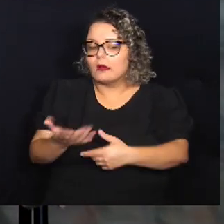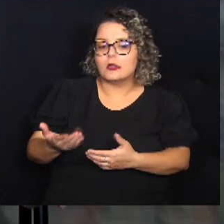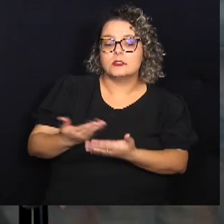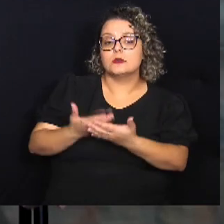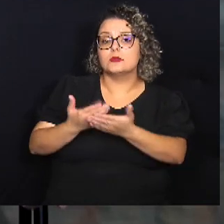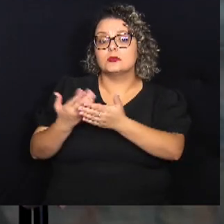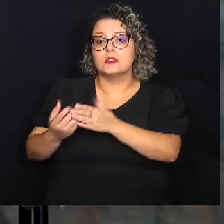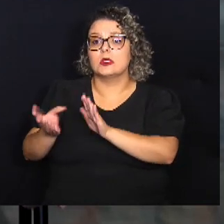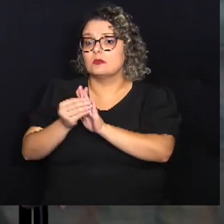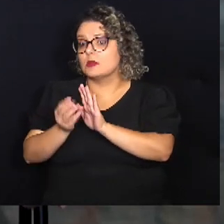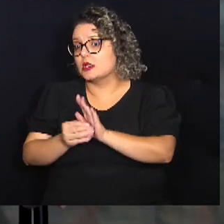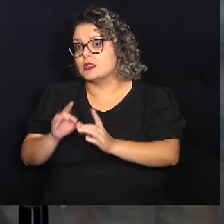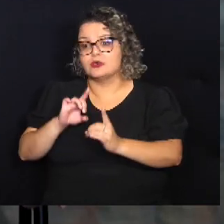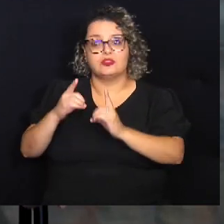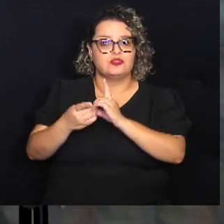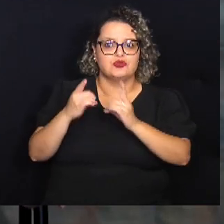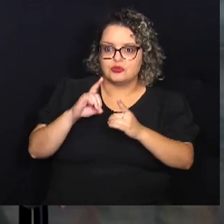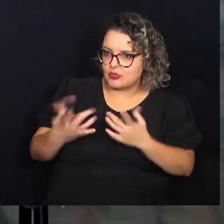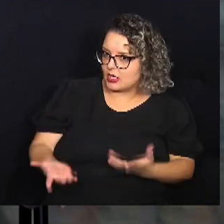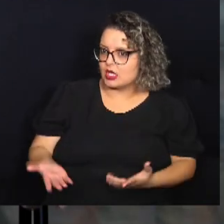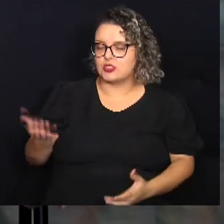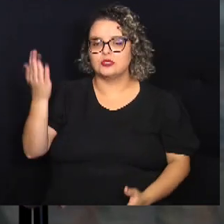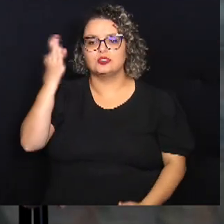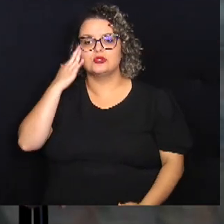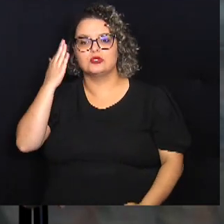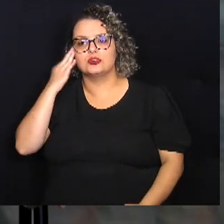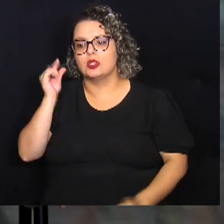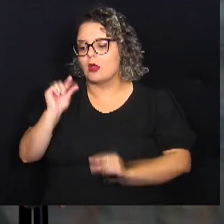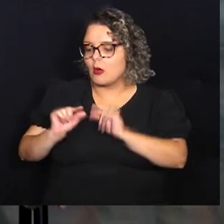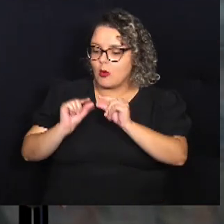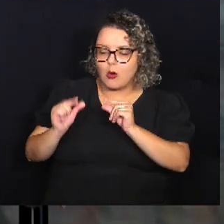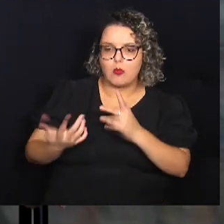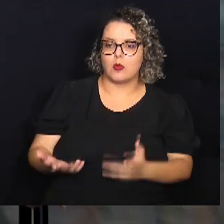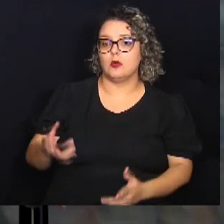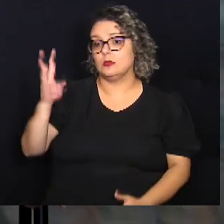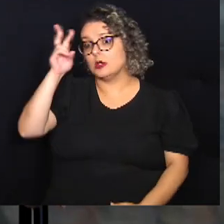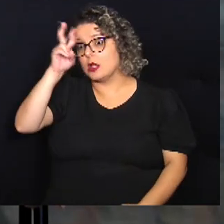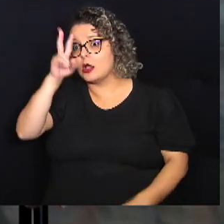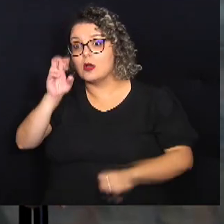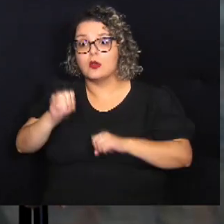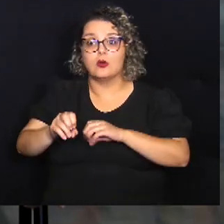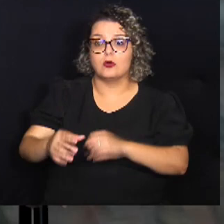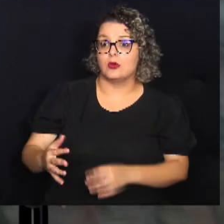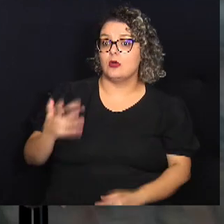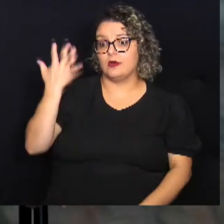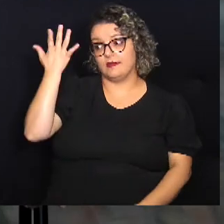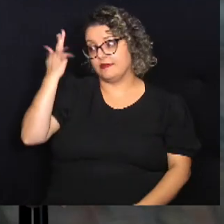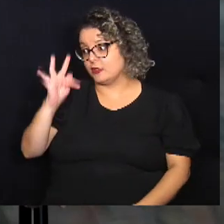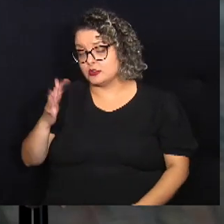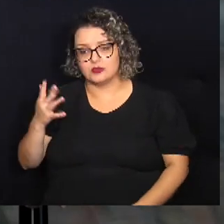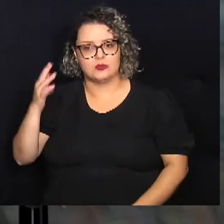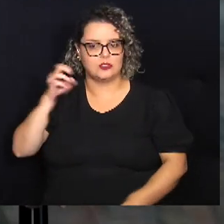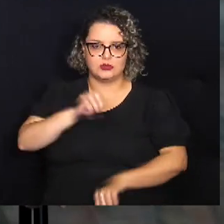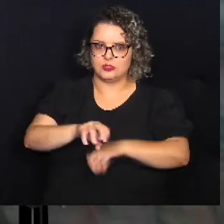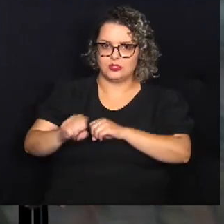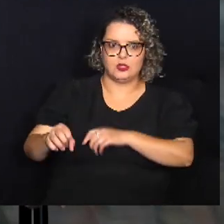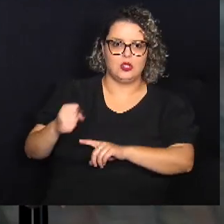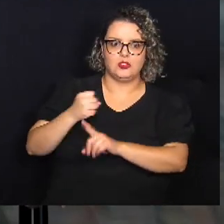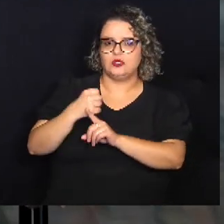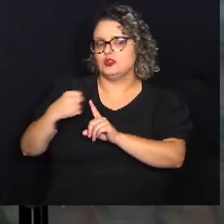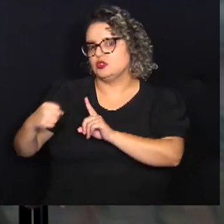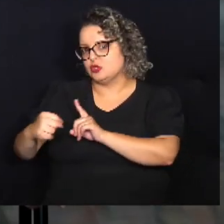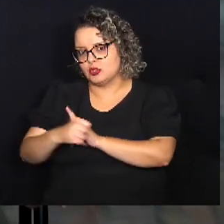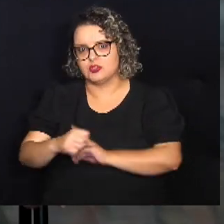conteúdo de didática, entender um pouco sobre história da educação, filosofia da educação, sociologia da